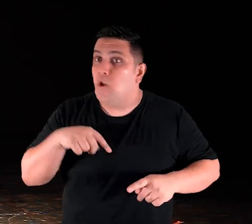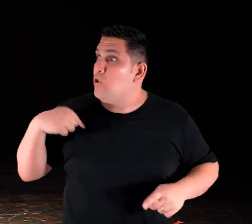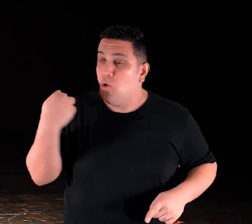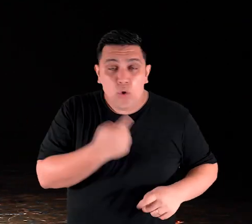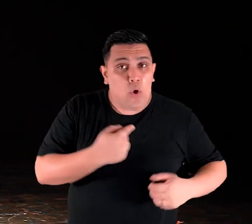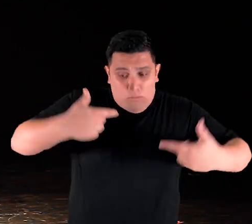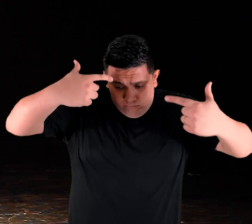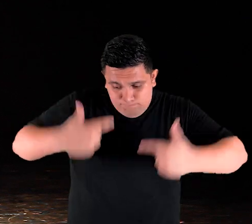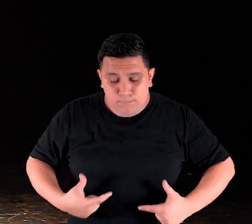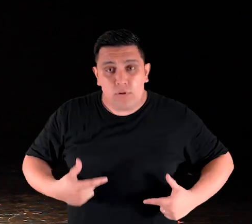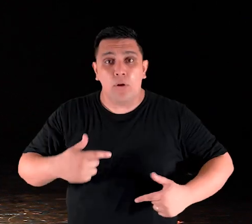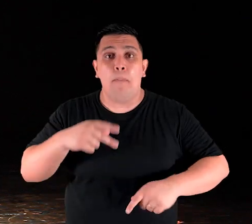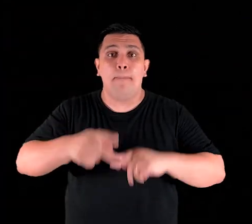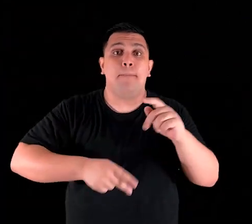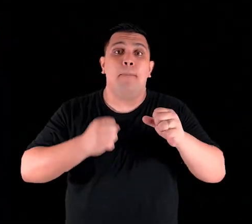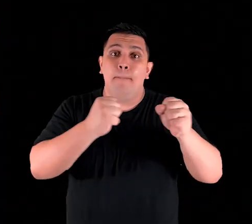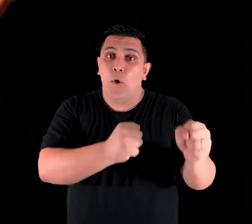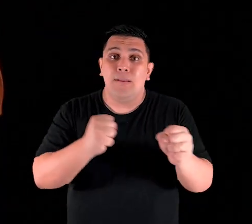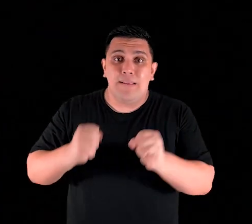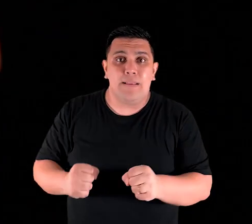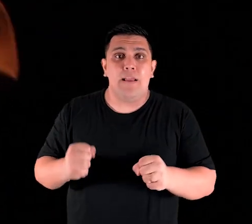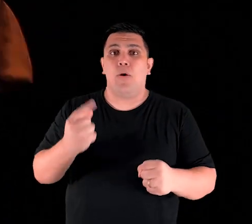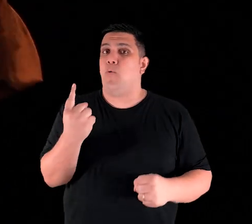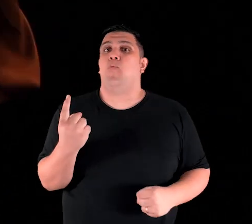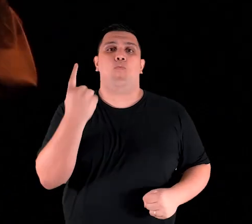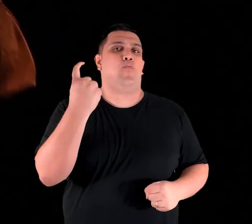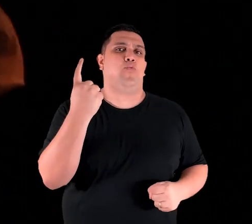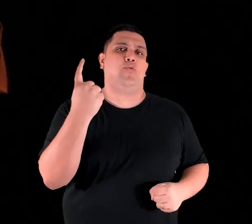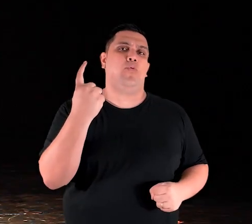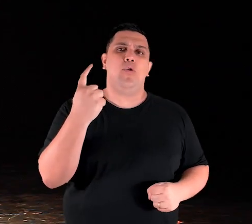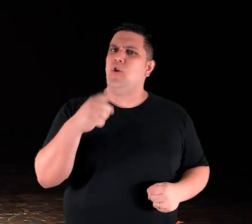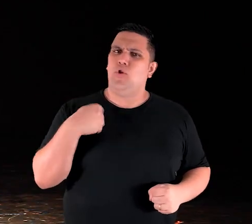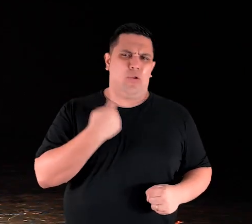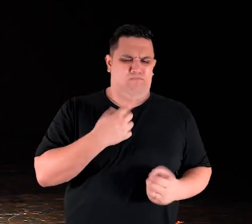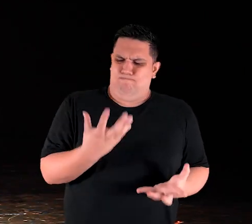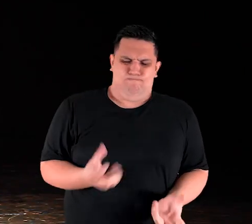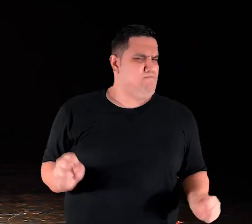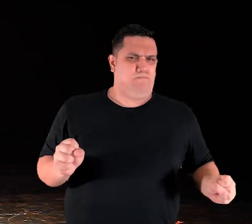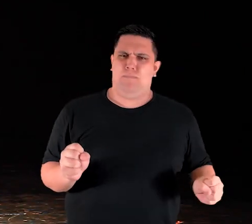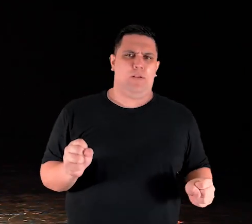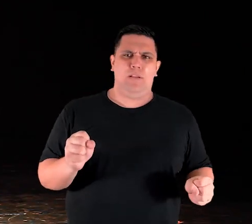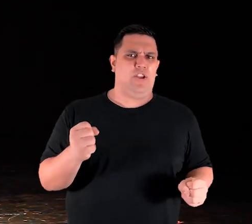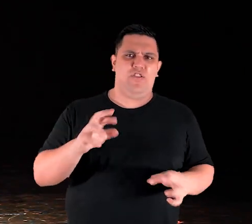o poder absoluto e não aceitamos nada diferente disso.